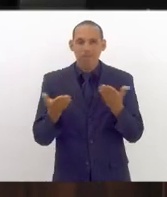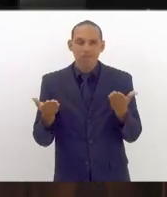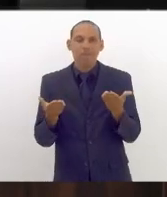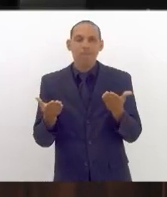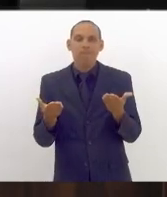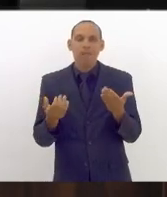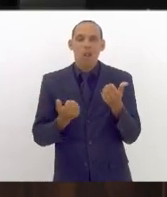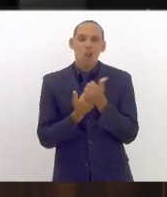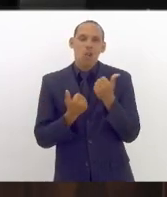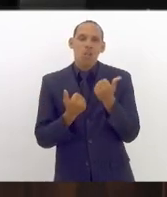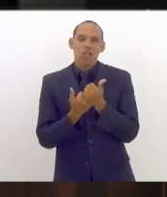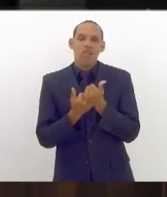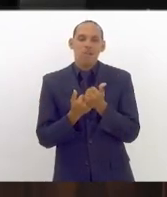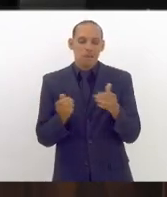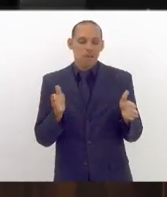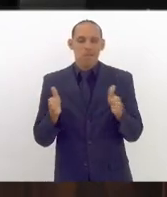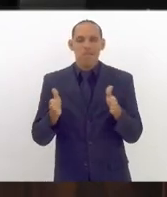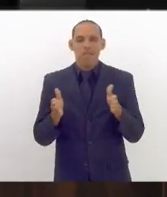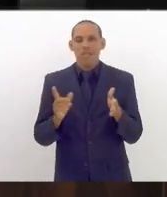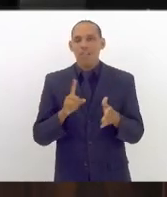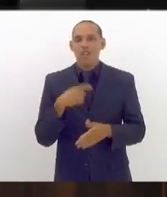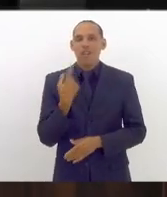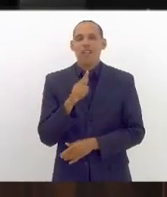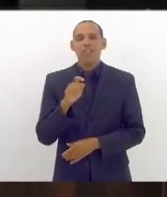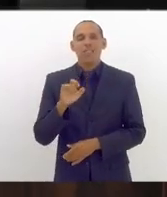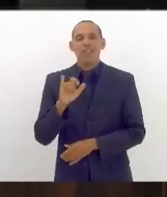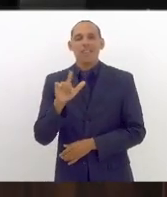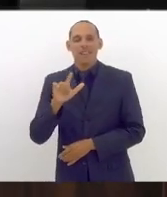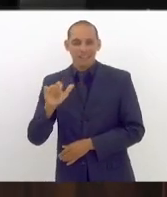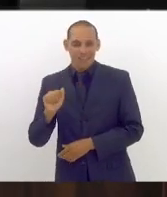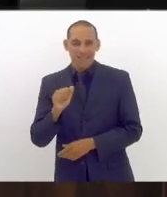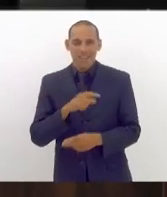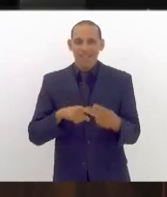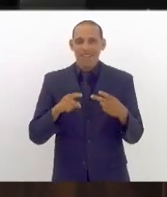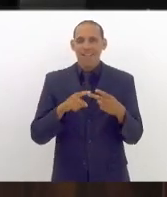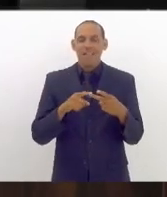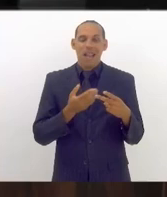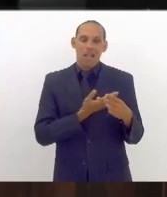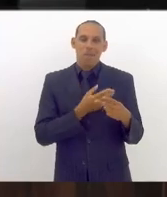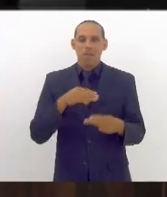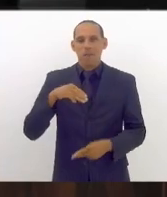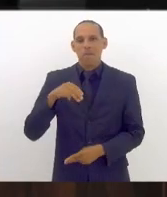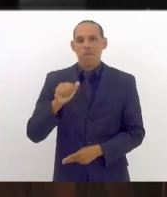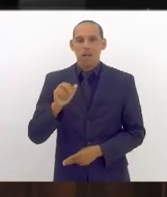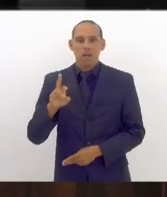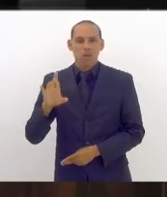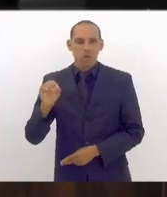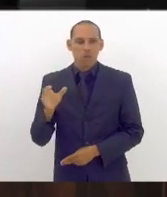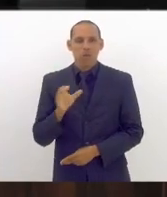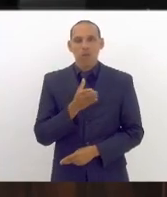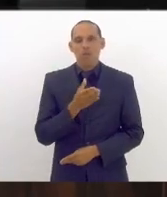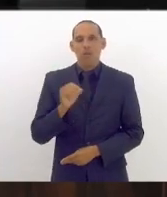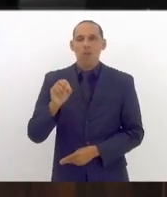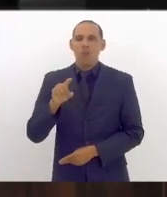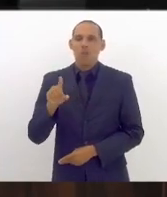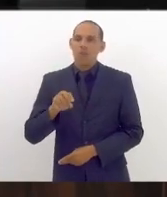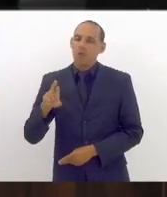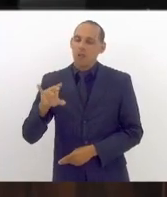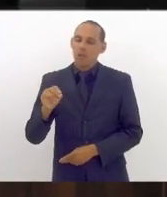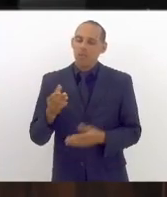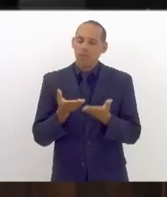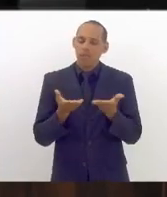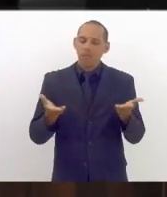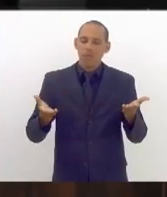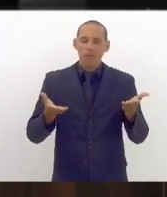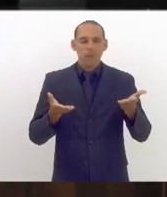período da nossa Geisa e do nosso amigo Mauro Osório sejam mais uma vez todos